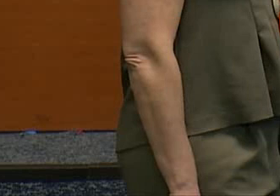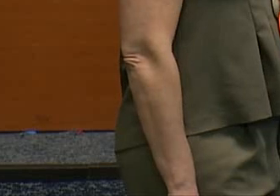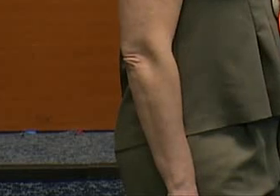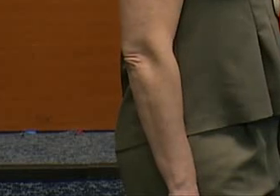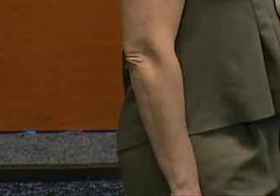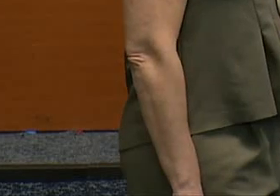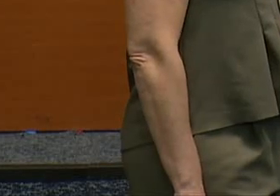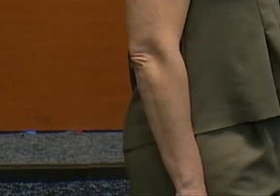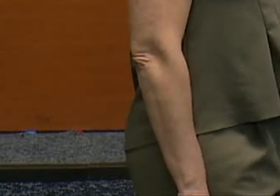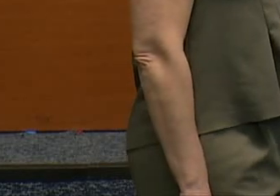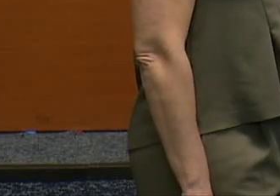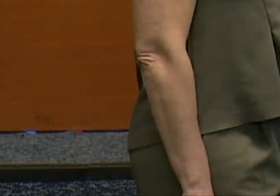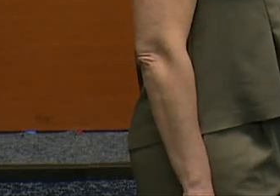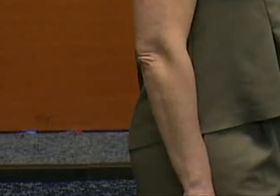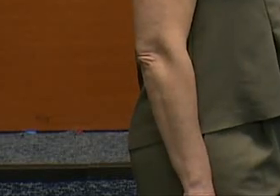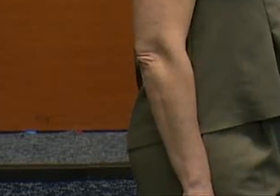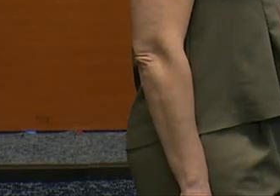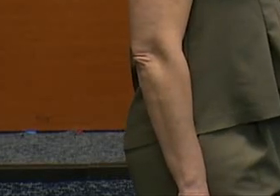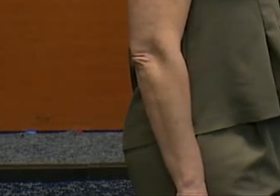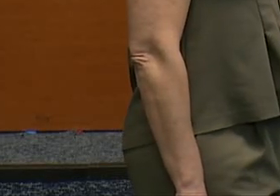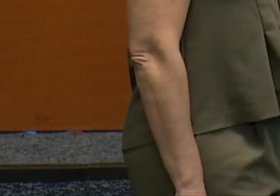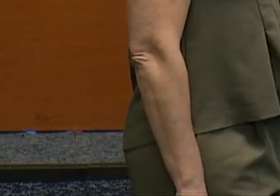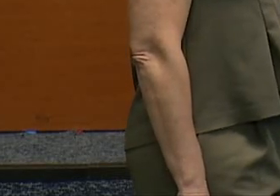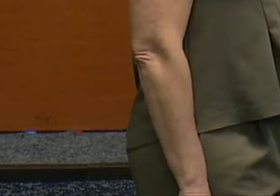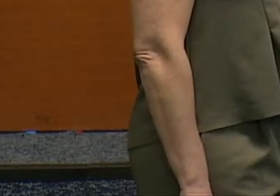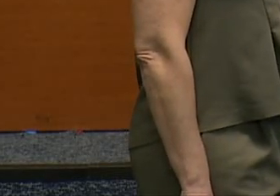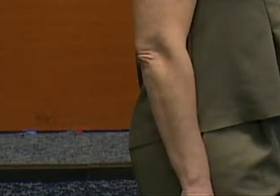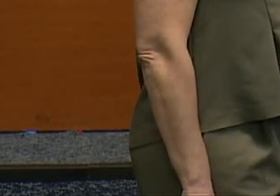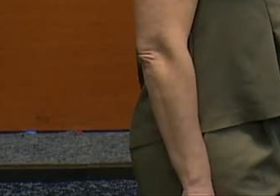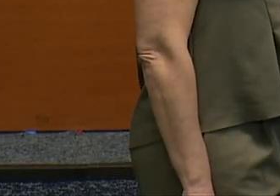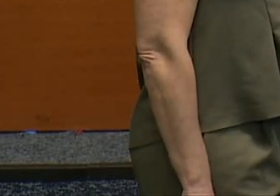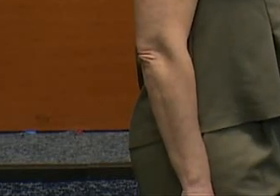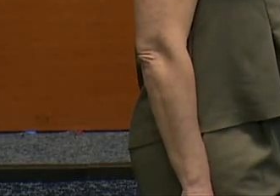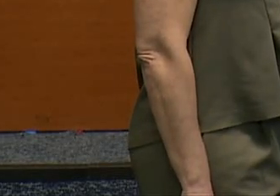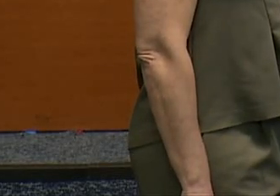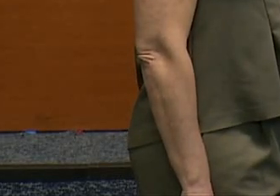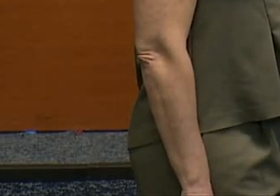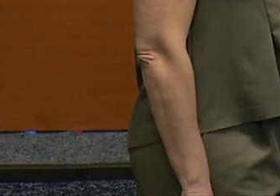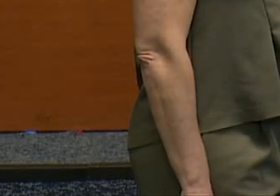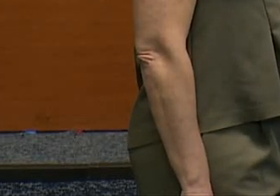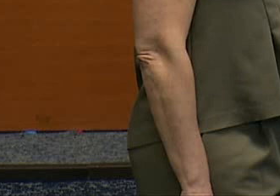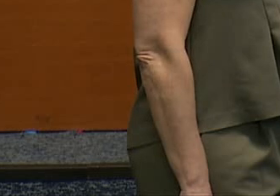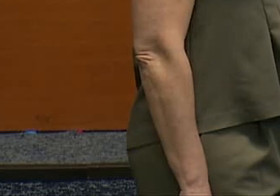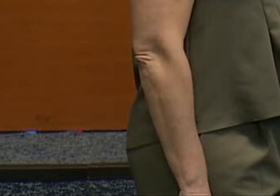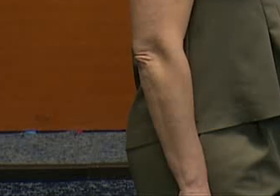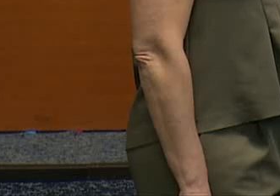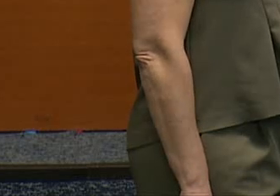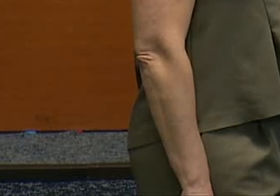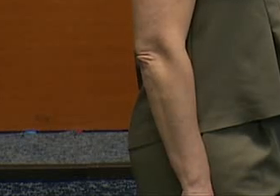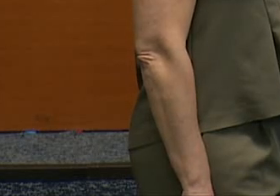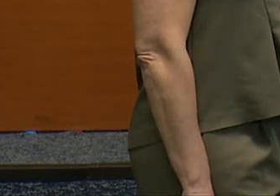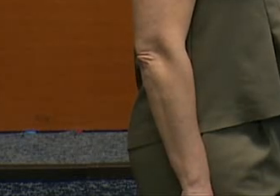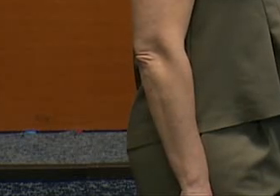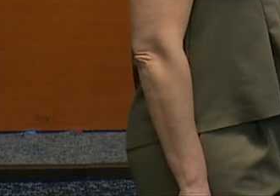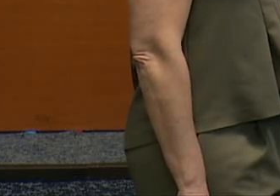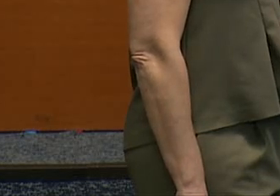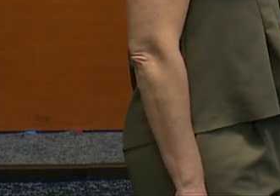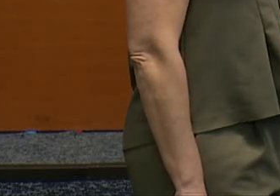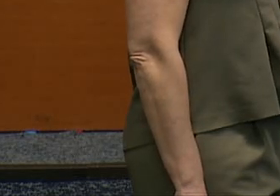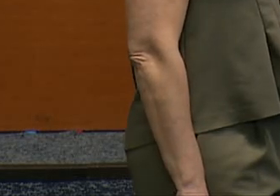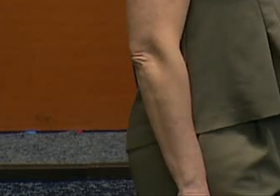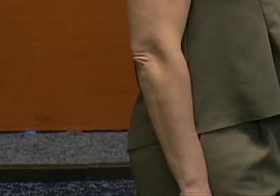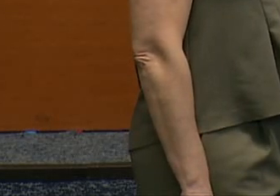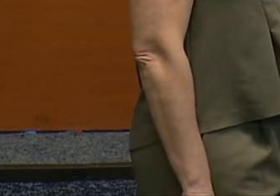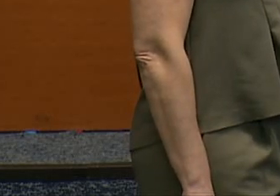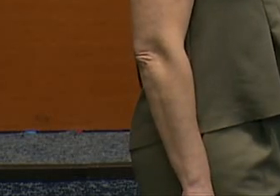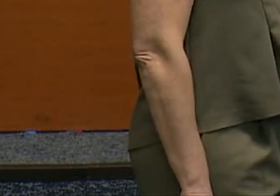boa vontade, apaixonado pela PUC, uma pessoa desinteressada financeiramente, porque trabalhava e dedicava tempo, é